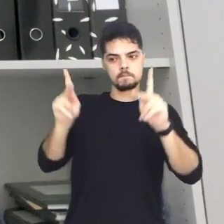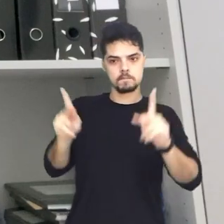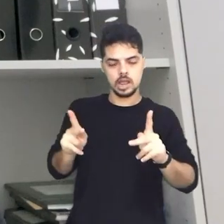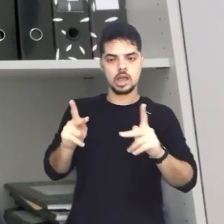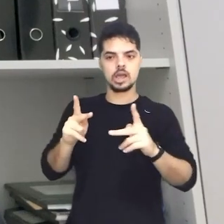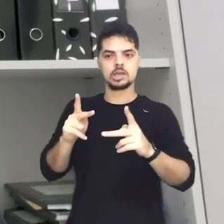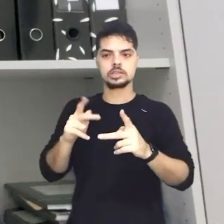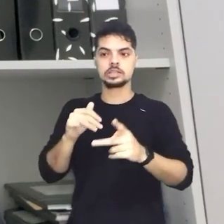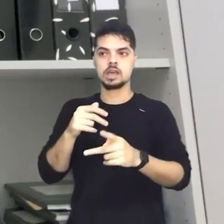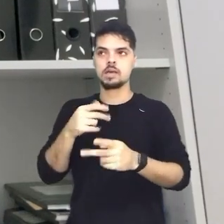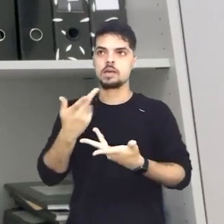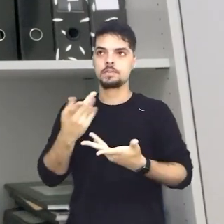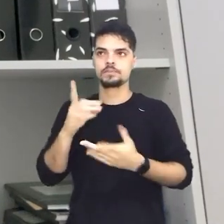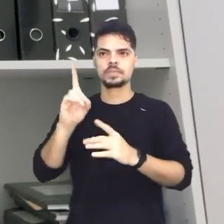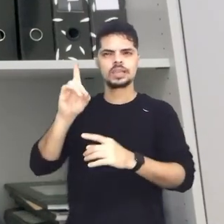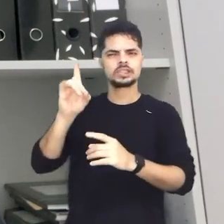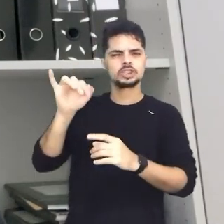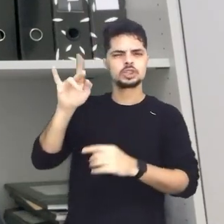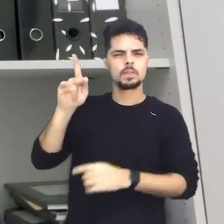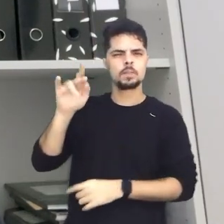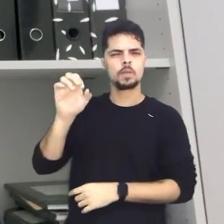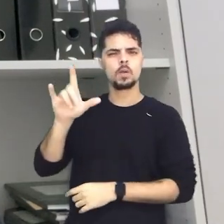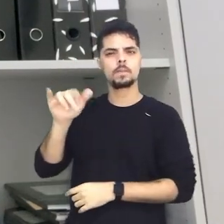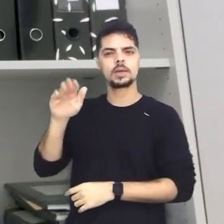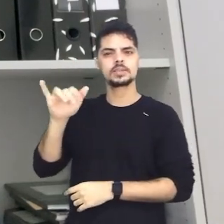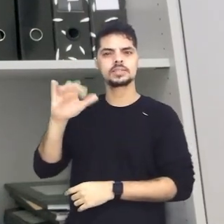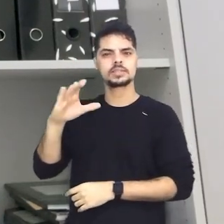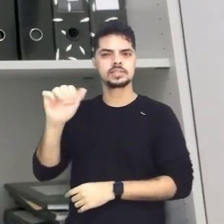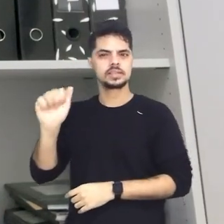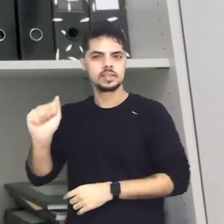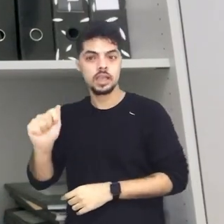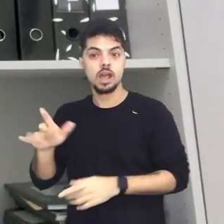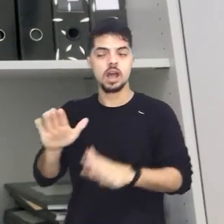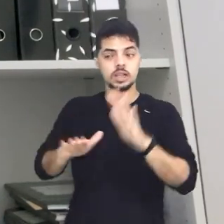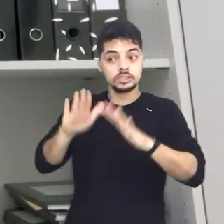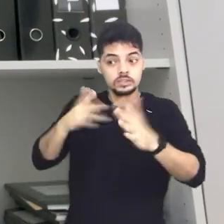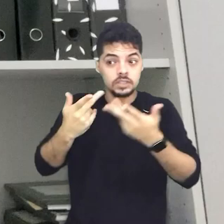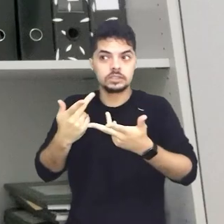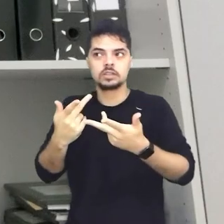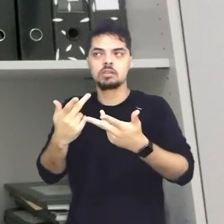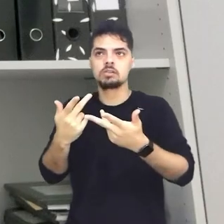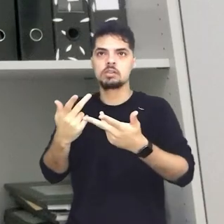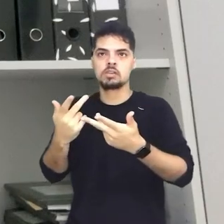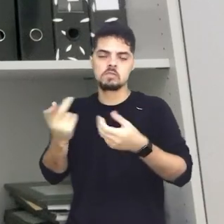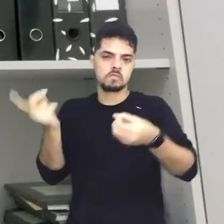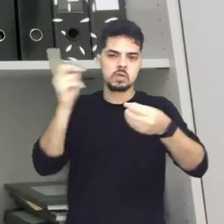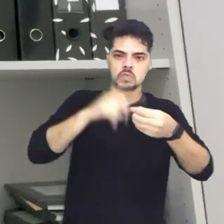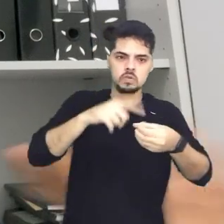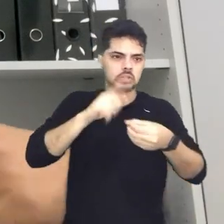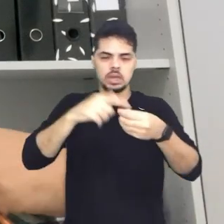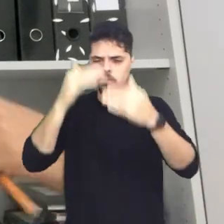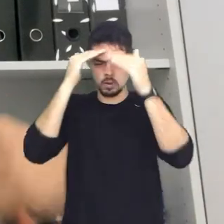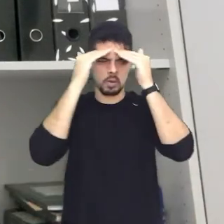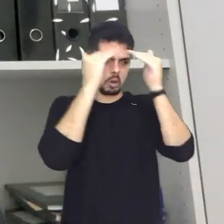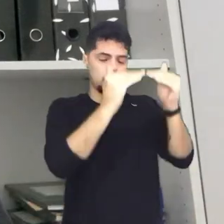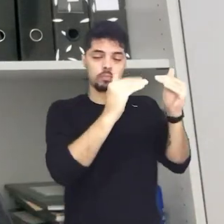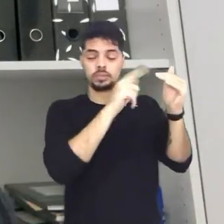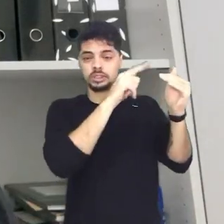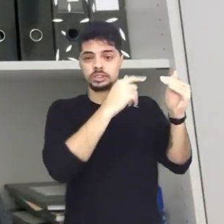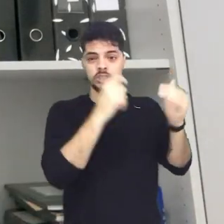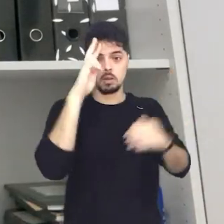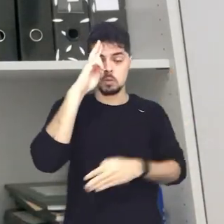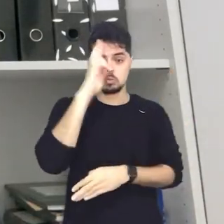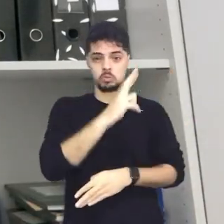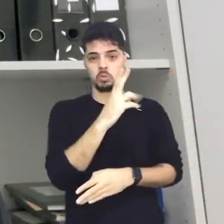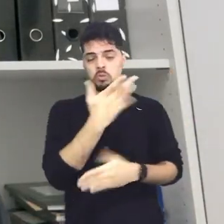lutas. Muitos vão aderir ao movimento da independência em busca de sua própria alforria, alguns